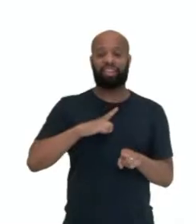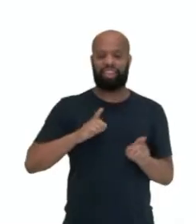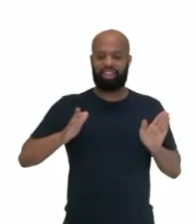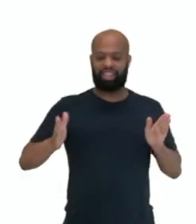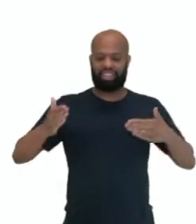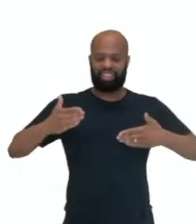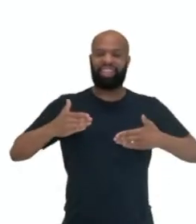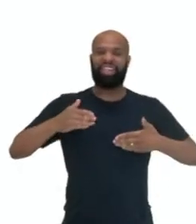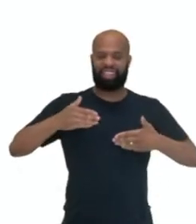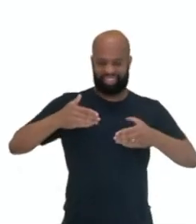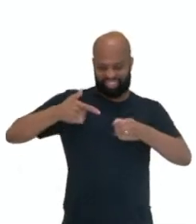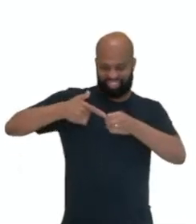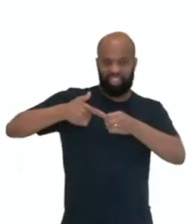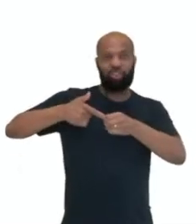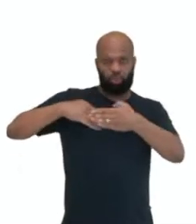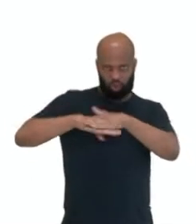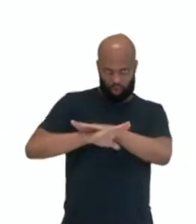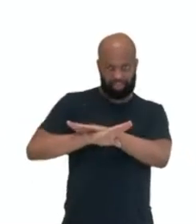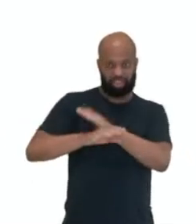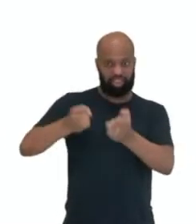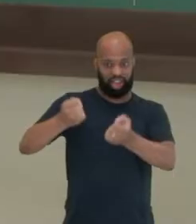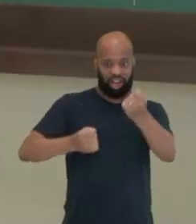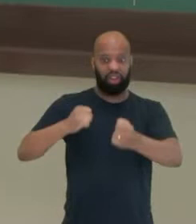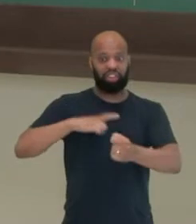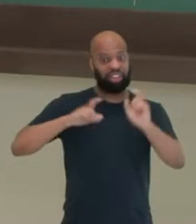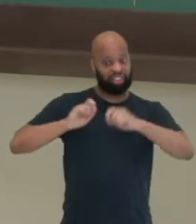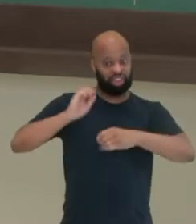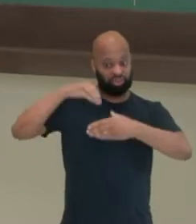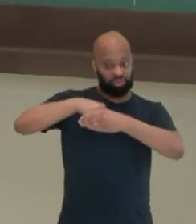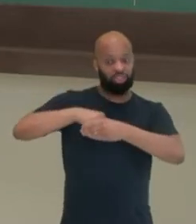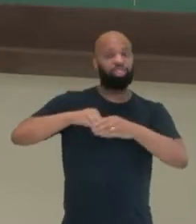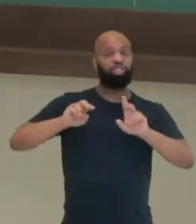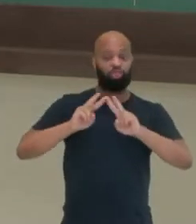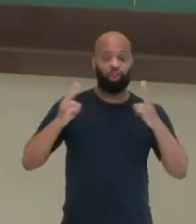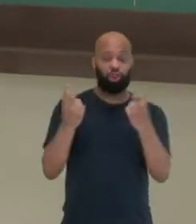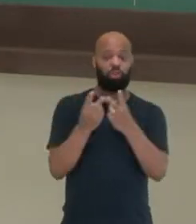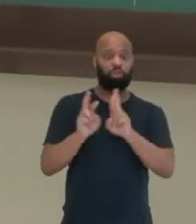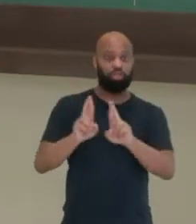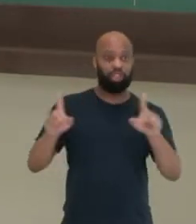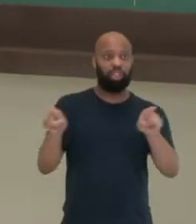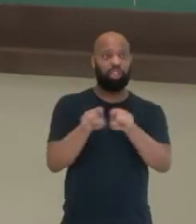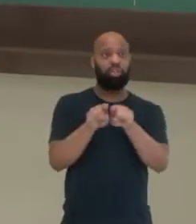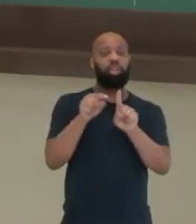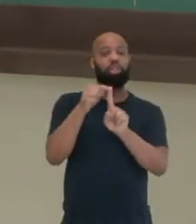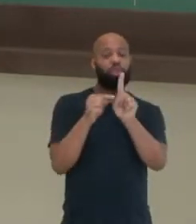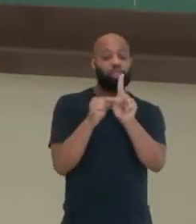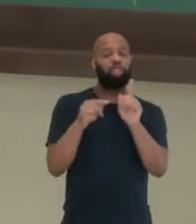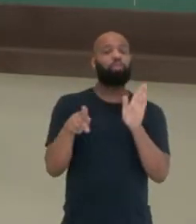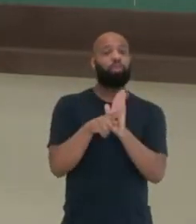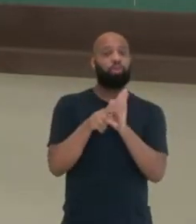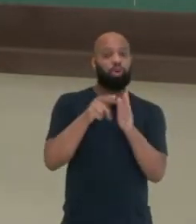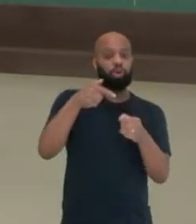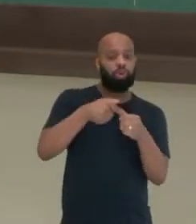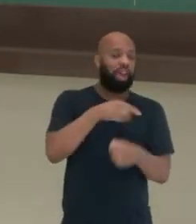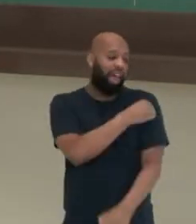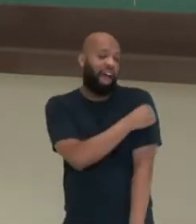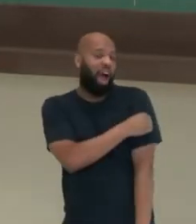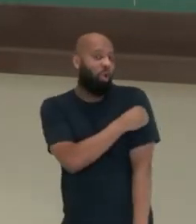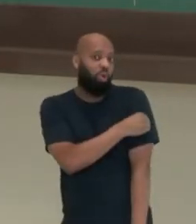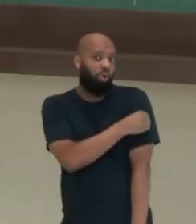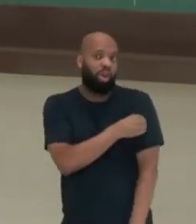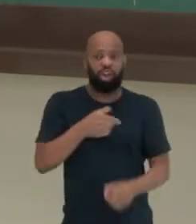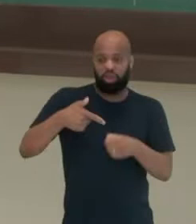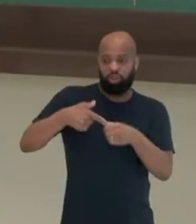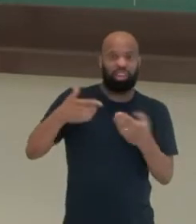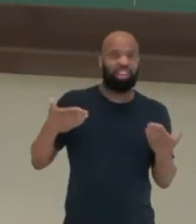cada automóvel tem uma capacidade diferente. Do que mais? Do tipo do combustível, álcool, aditivada,